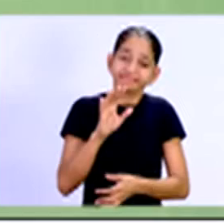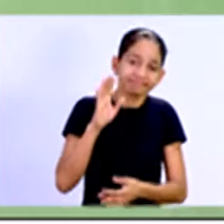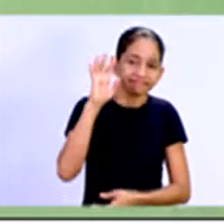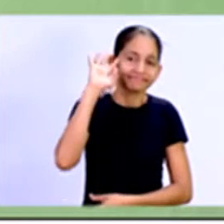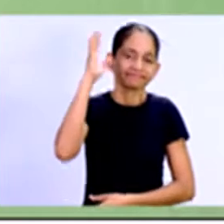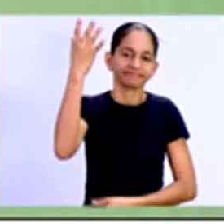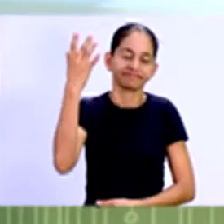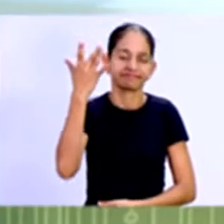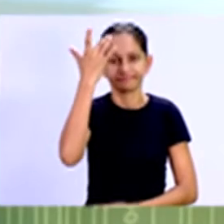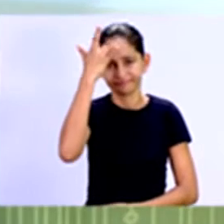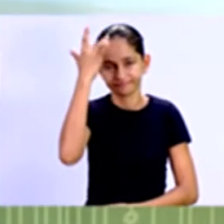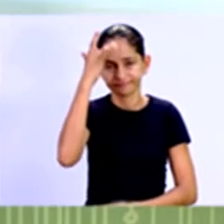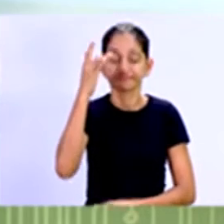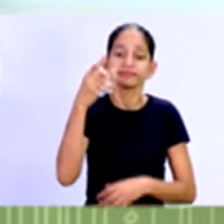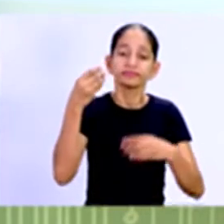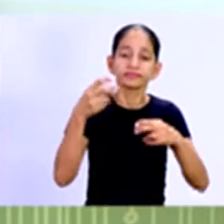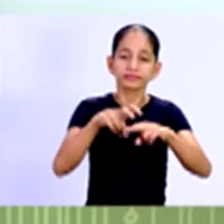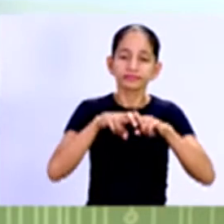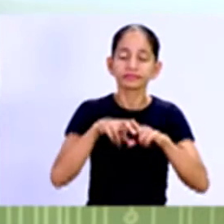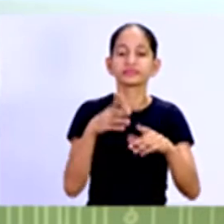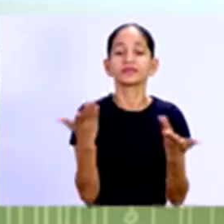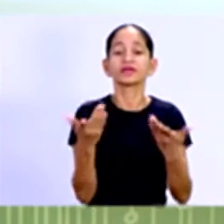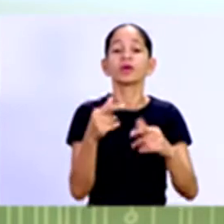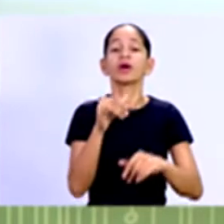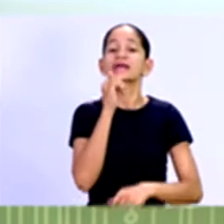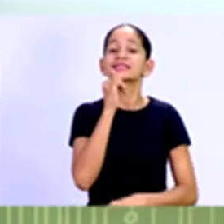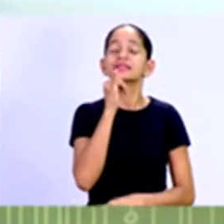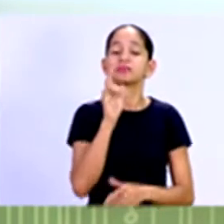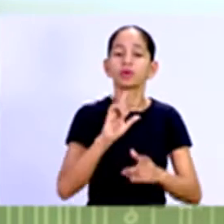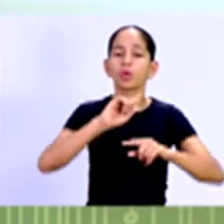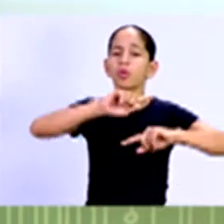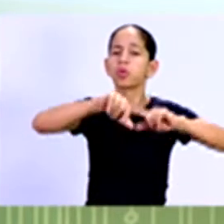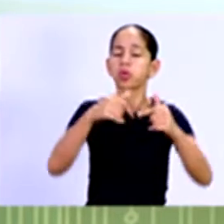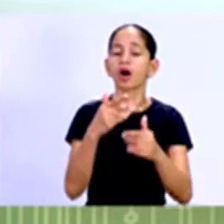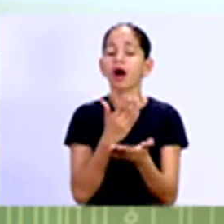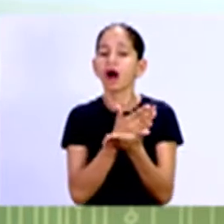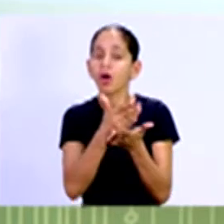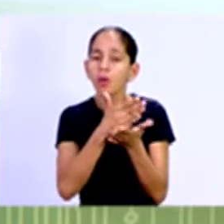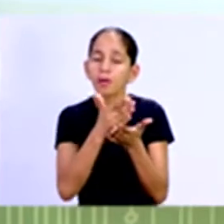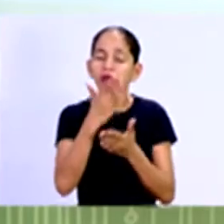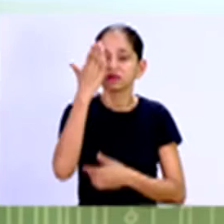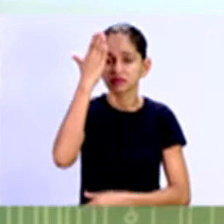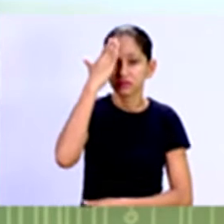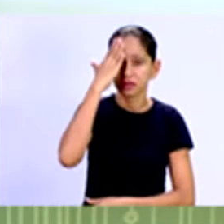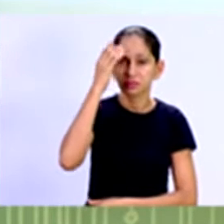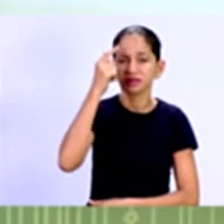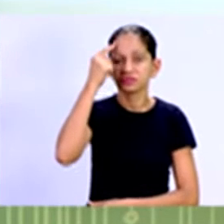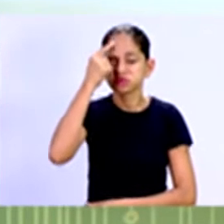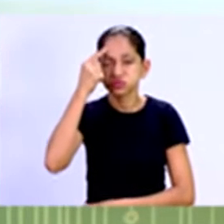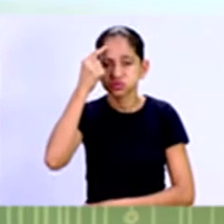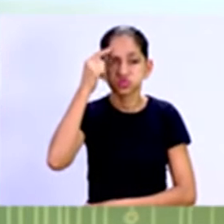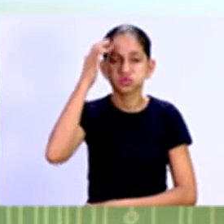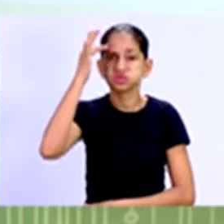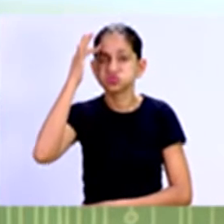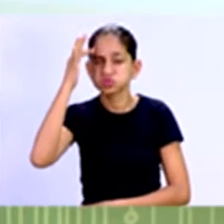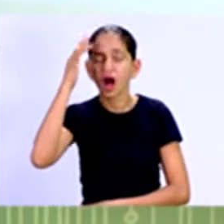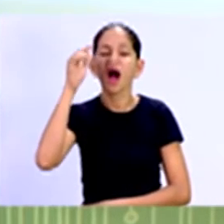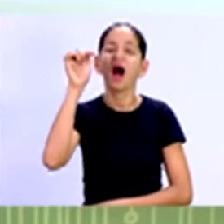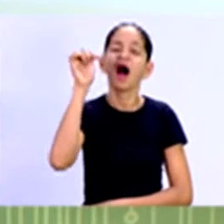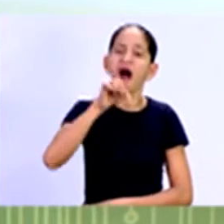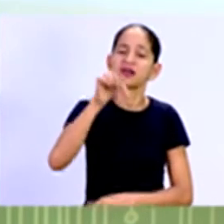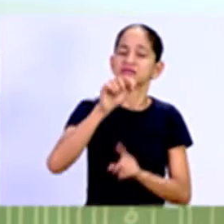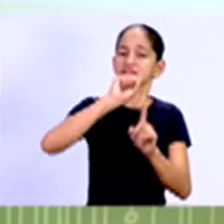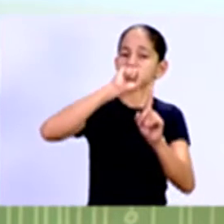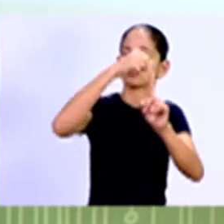nível pós-convencional, é aquele nível em que a pessoa ela começa a refletir sobre a sua sociedade. Ela